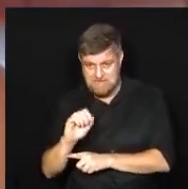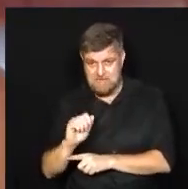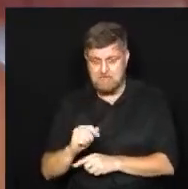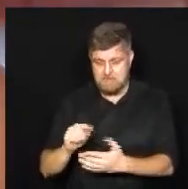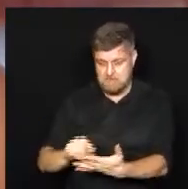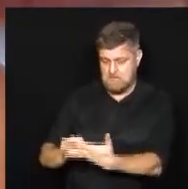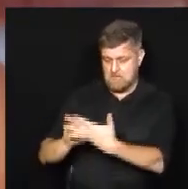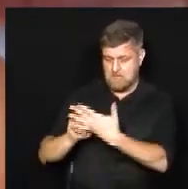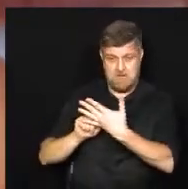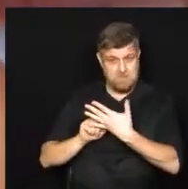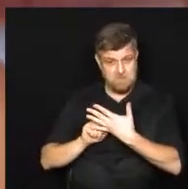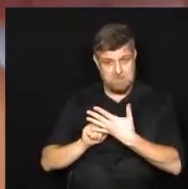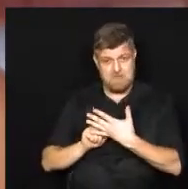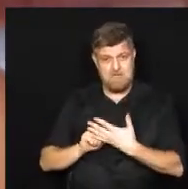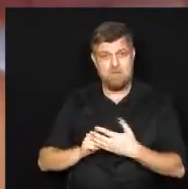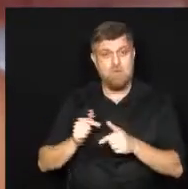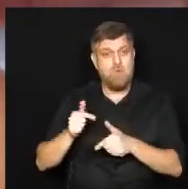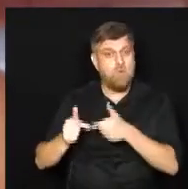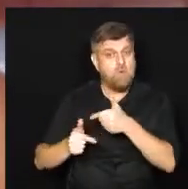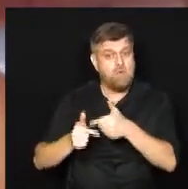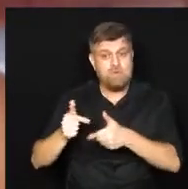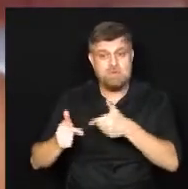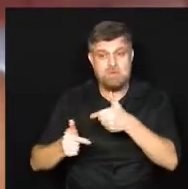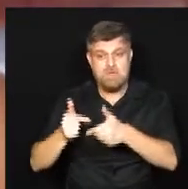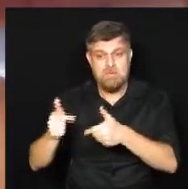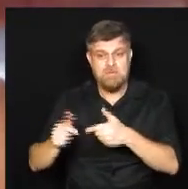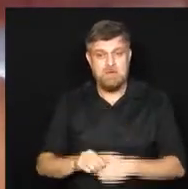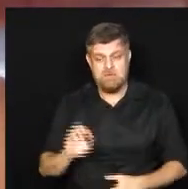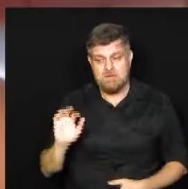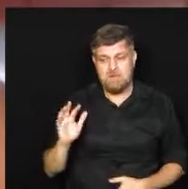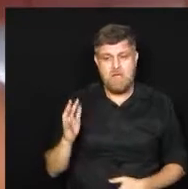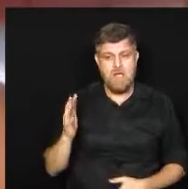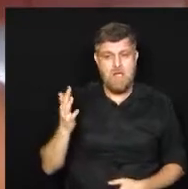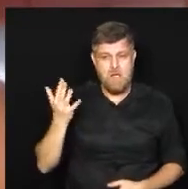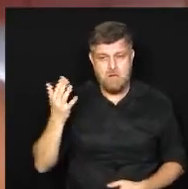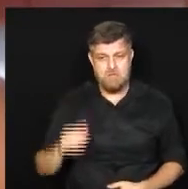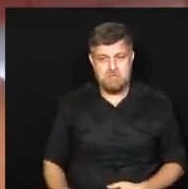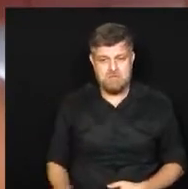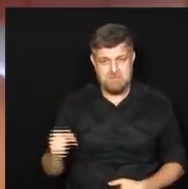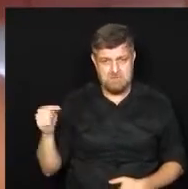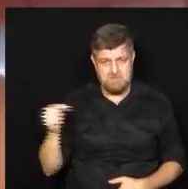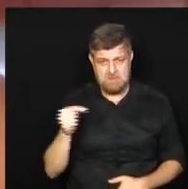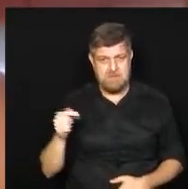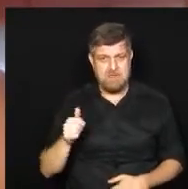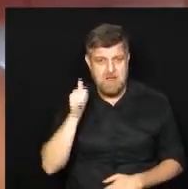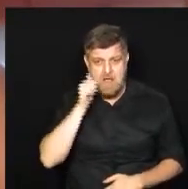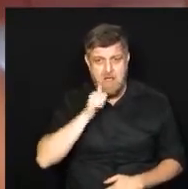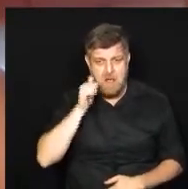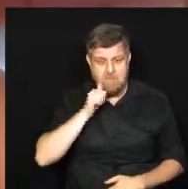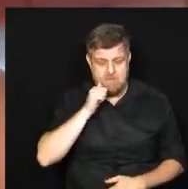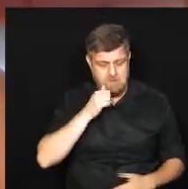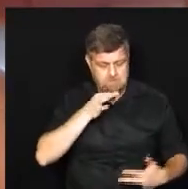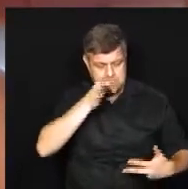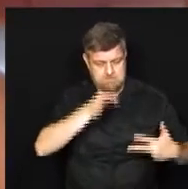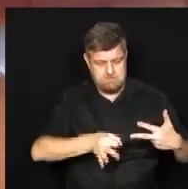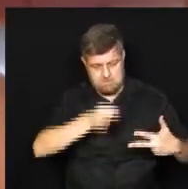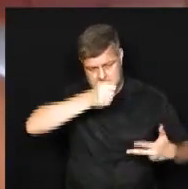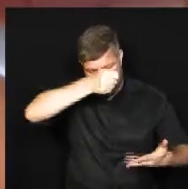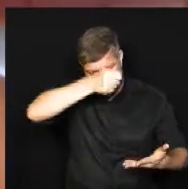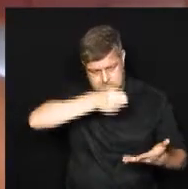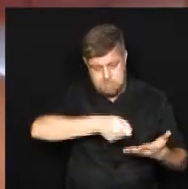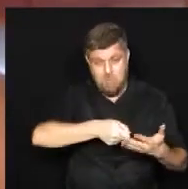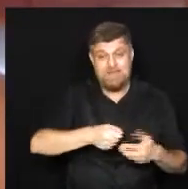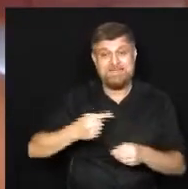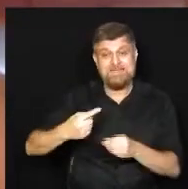gente esse trabalho, que é um trabalho desenvolvido pela doutora Tereza Cristina, em